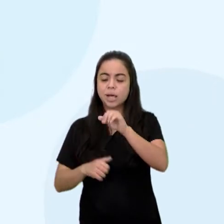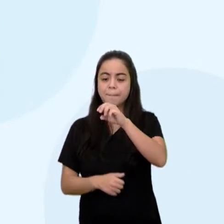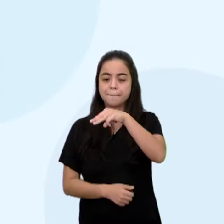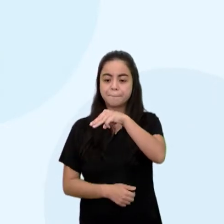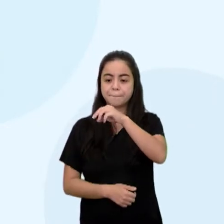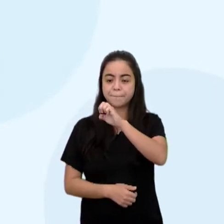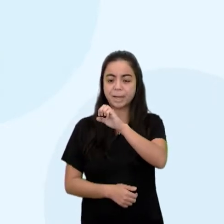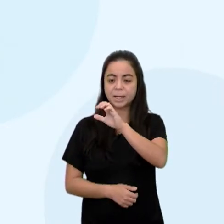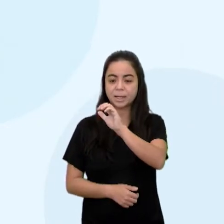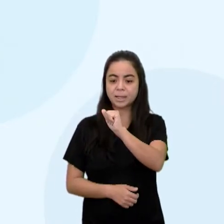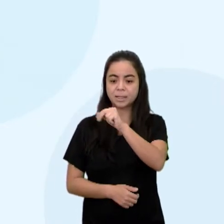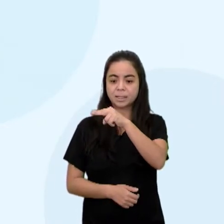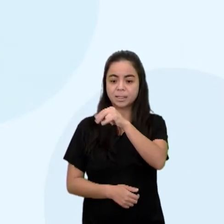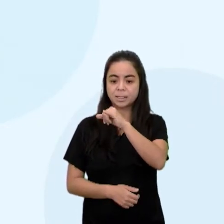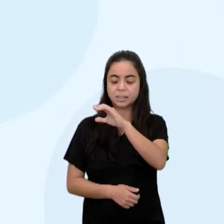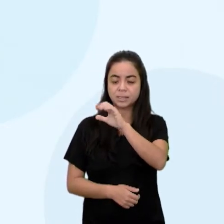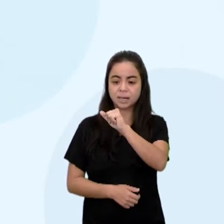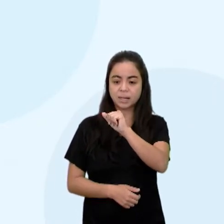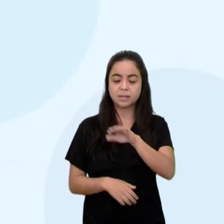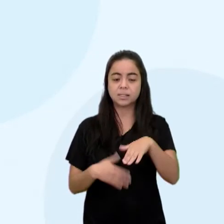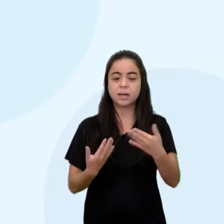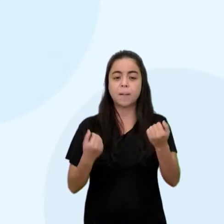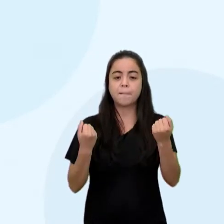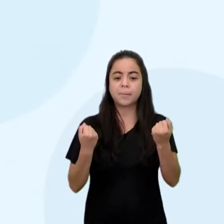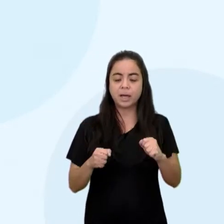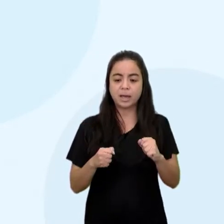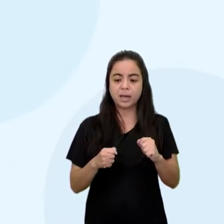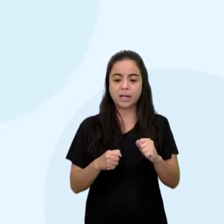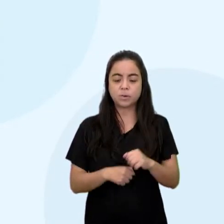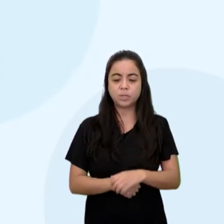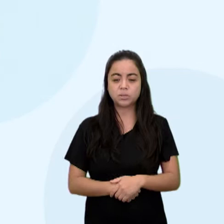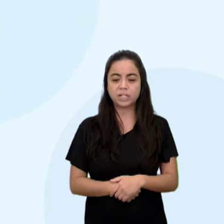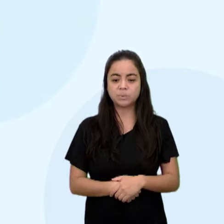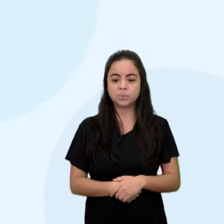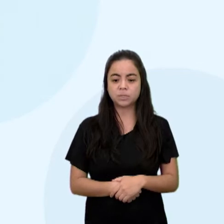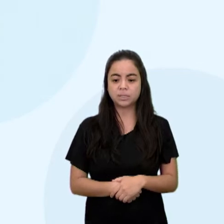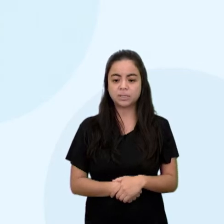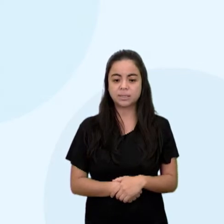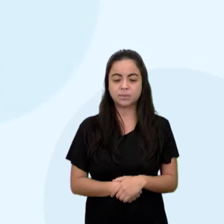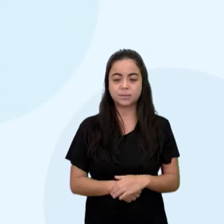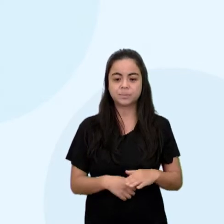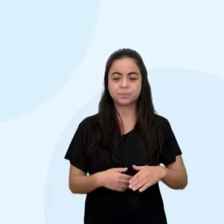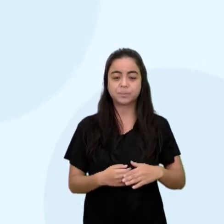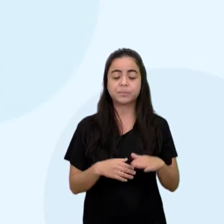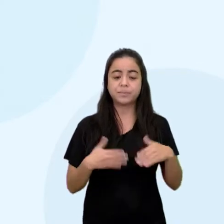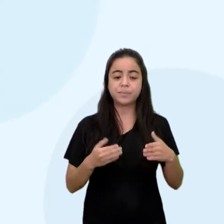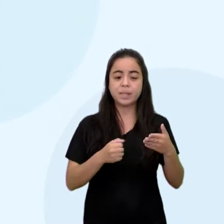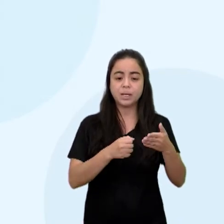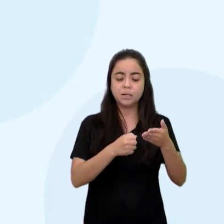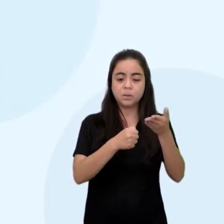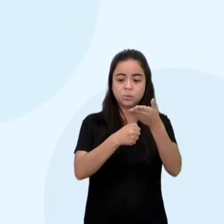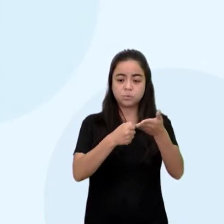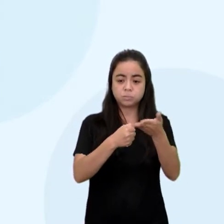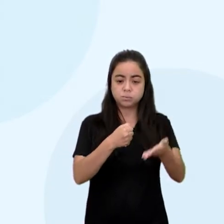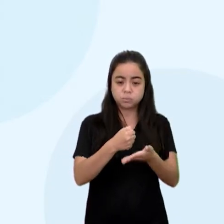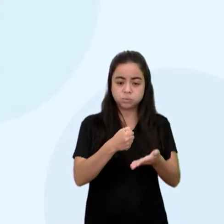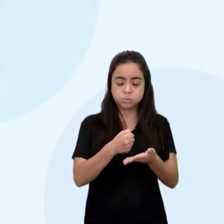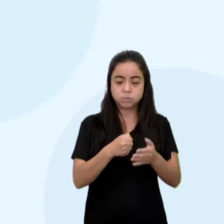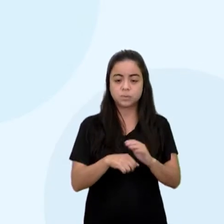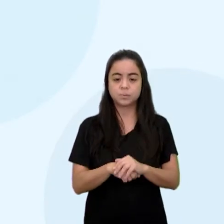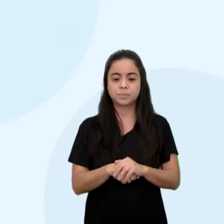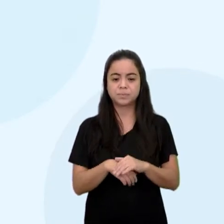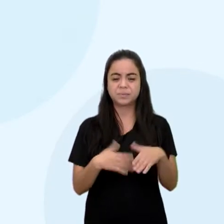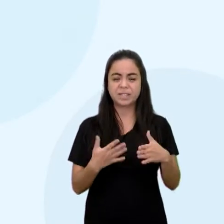aqui para vocês, vocês podem tirar um print ou baixar esse material no repositório e grifar essas palavras aí, né? Então ali, quando